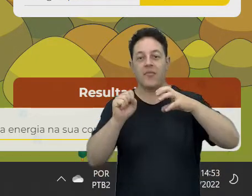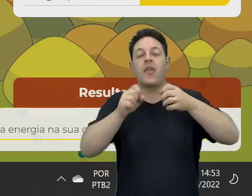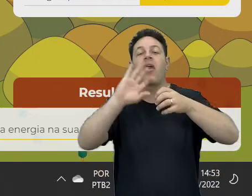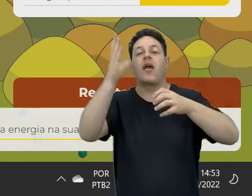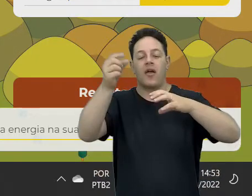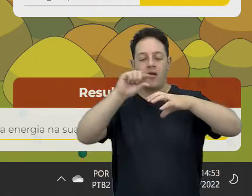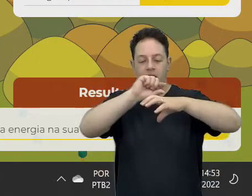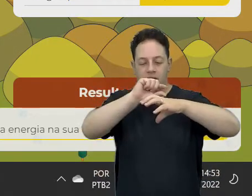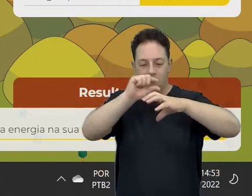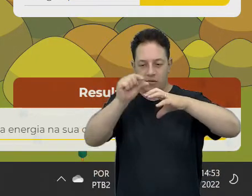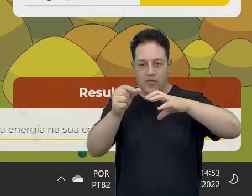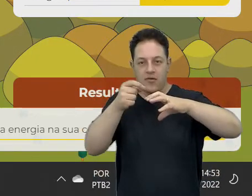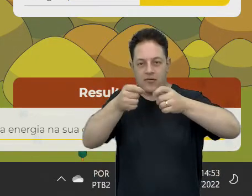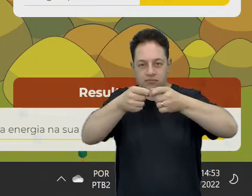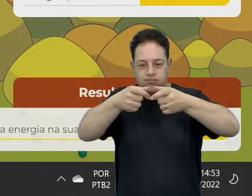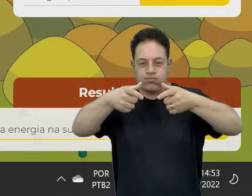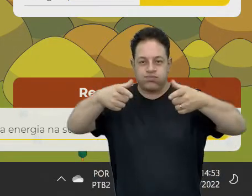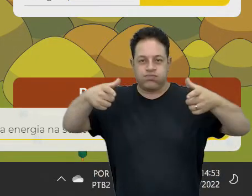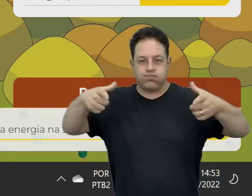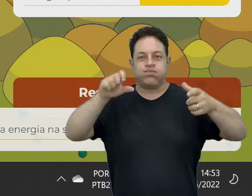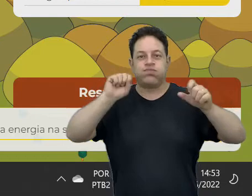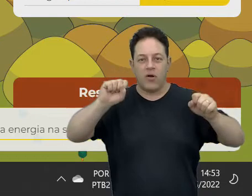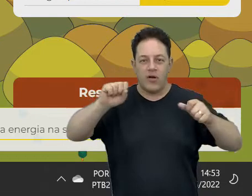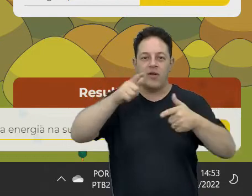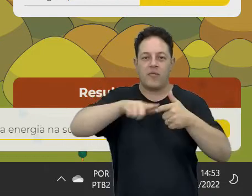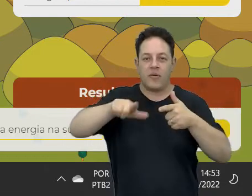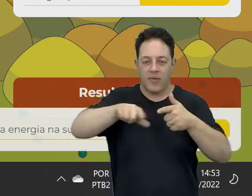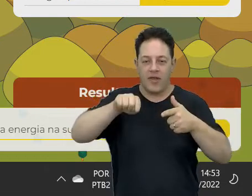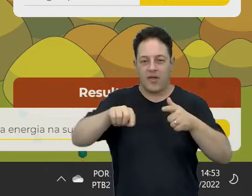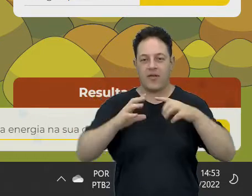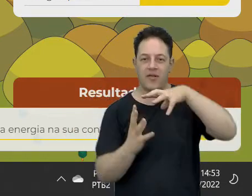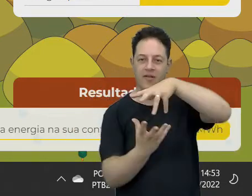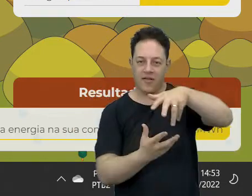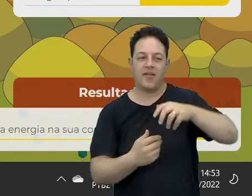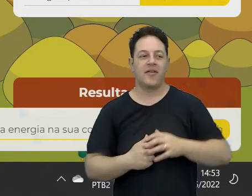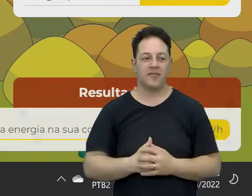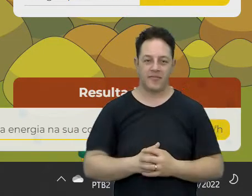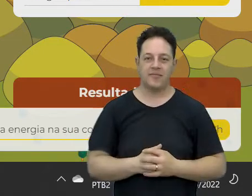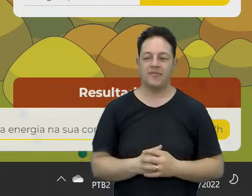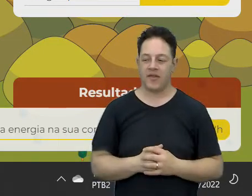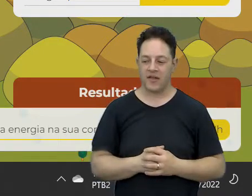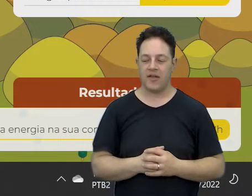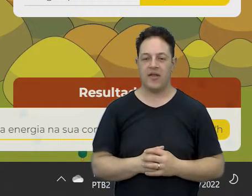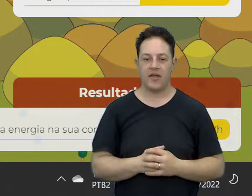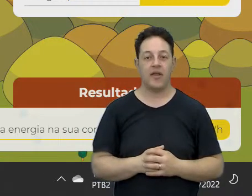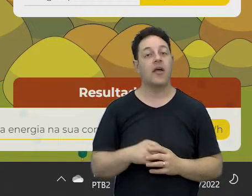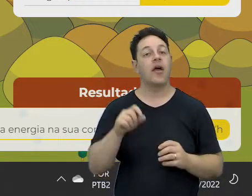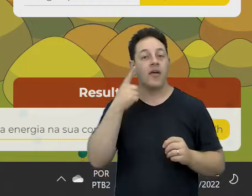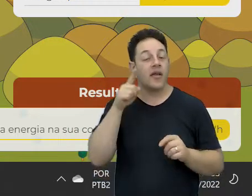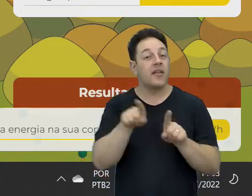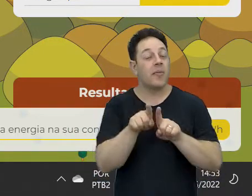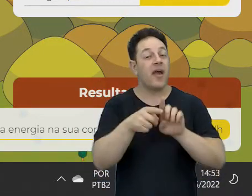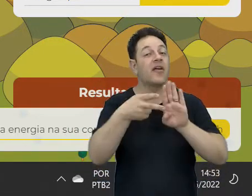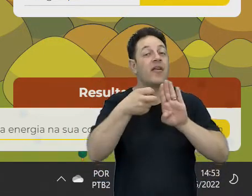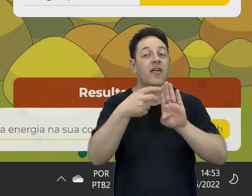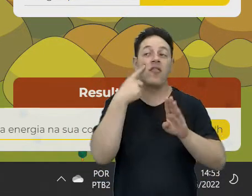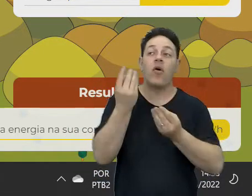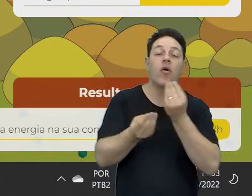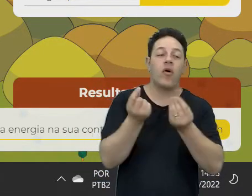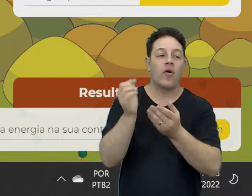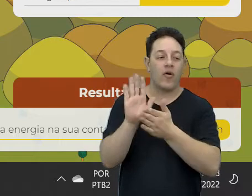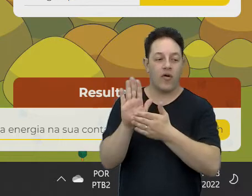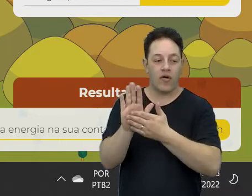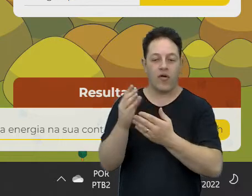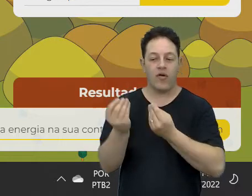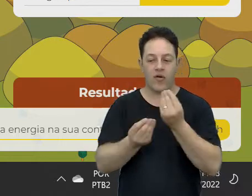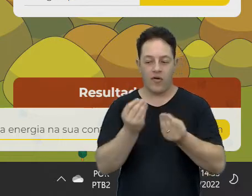aí da temperatura do planeta e tudo mais. E aí quando a gente inclui a taxa, quer dizer que a gente vai estar incluindo um valor que eles cobram por isso.